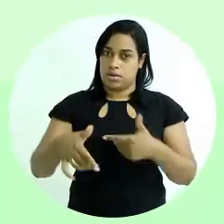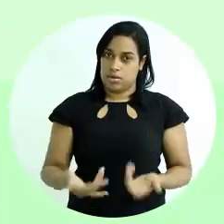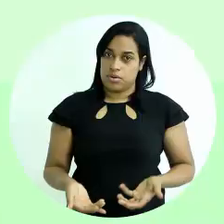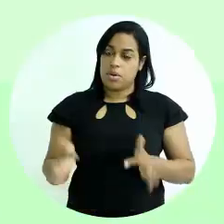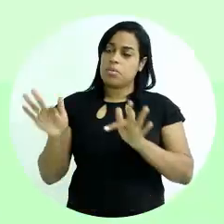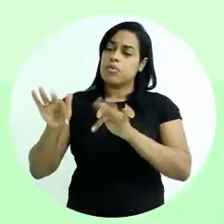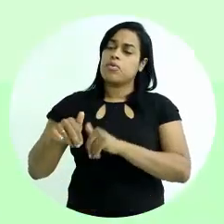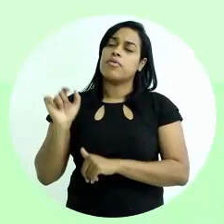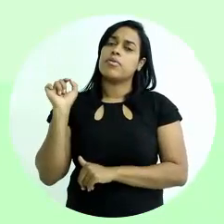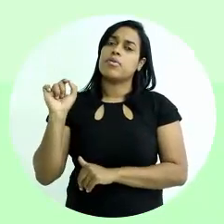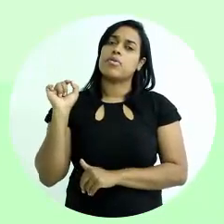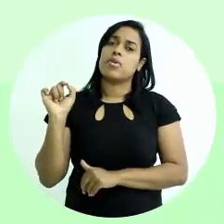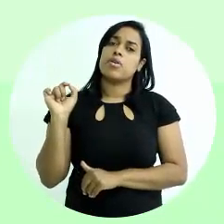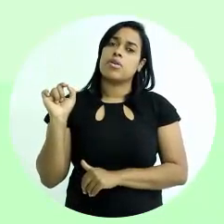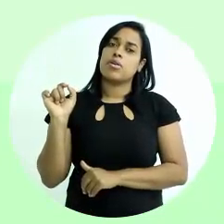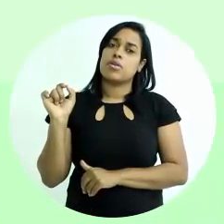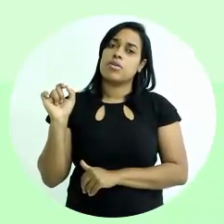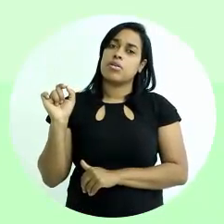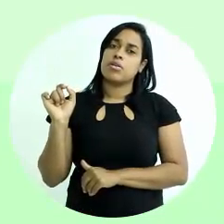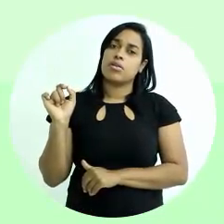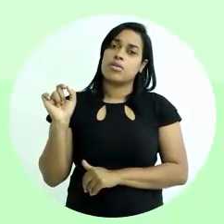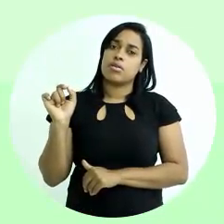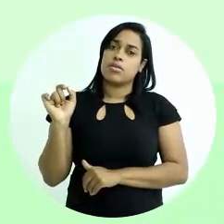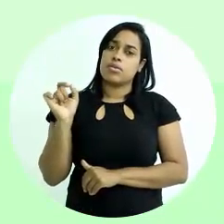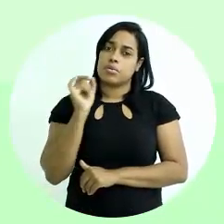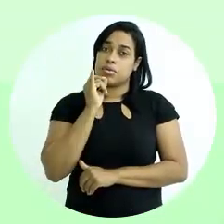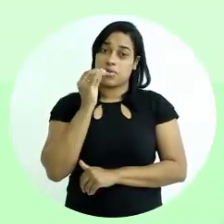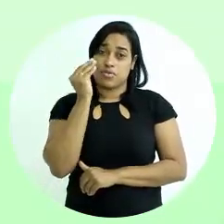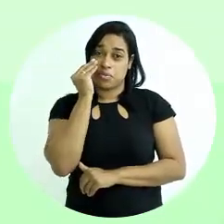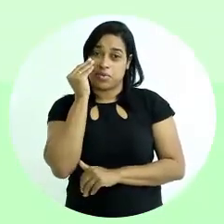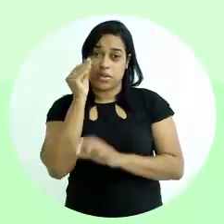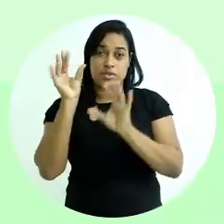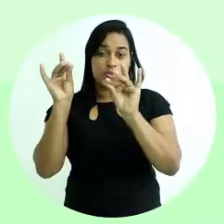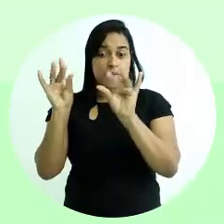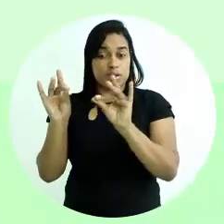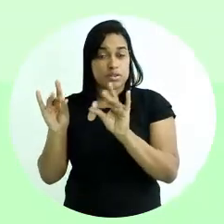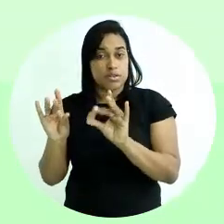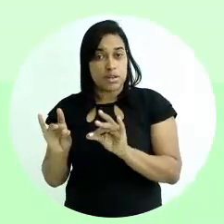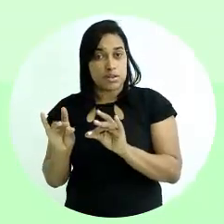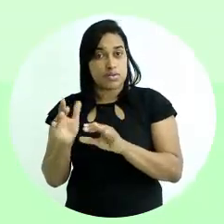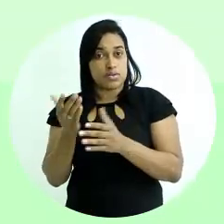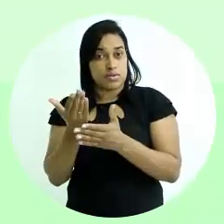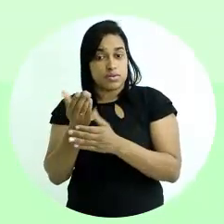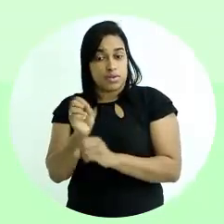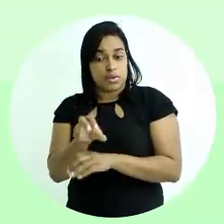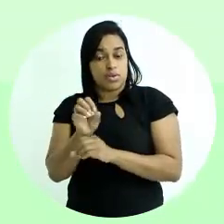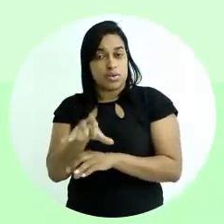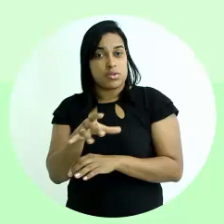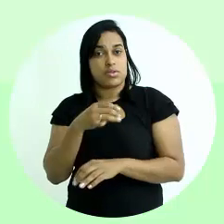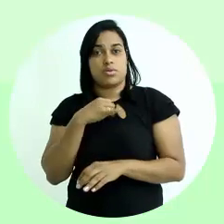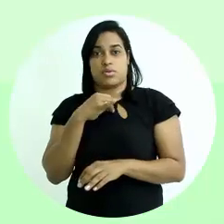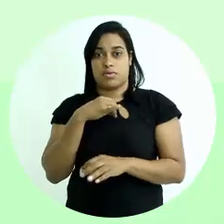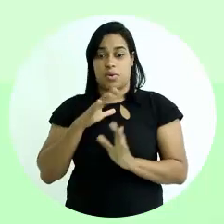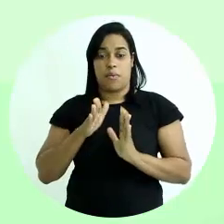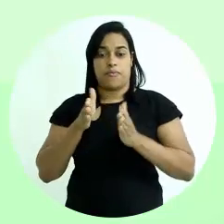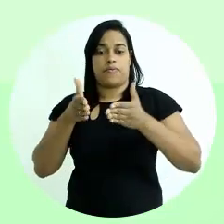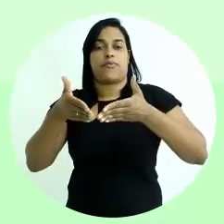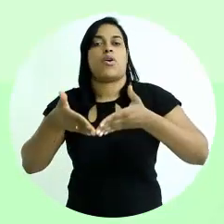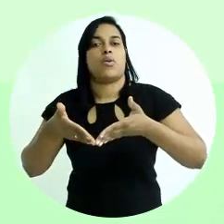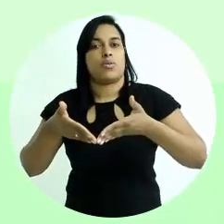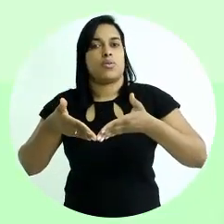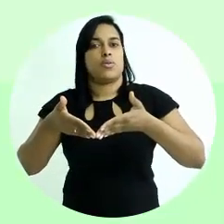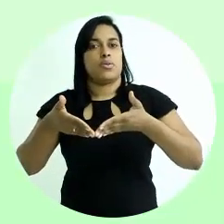e por fim gente é entre as modalidades especiais de educação eu vou dar um